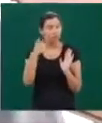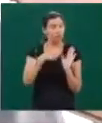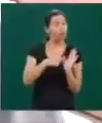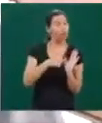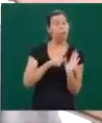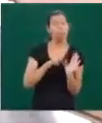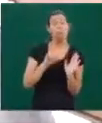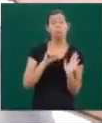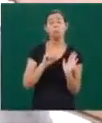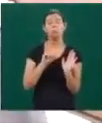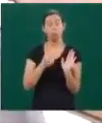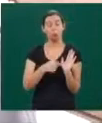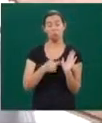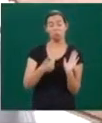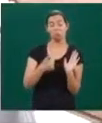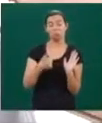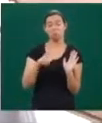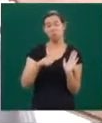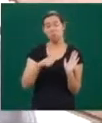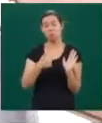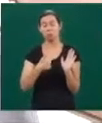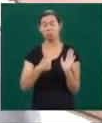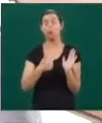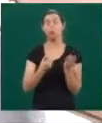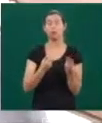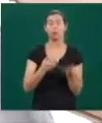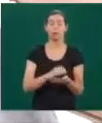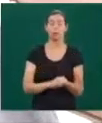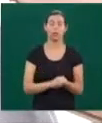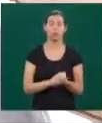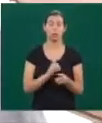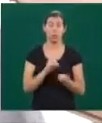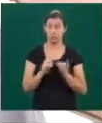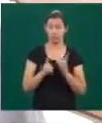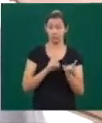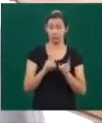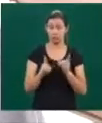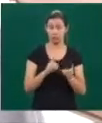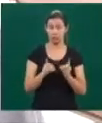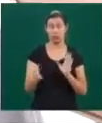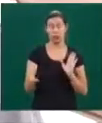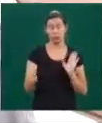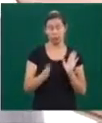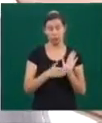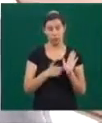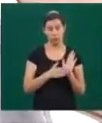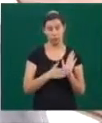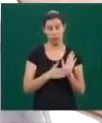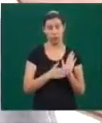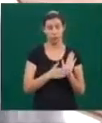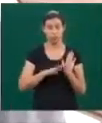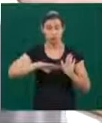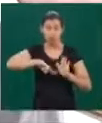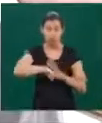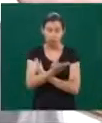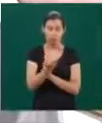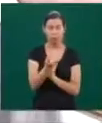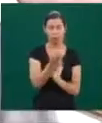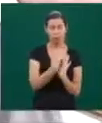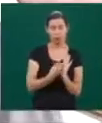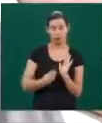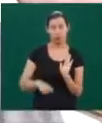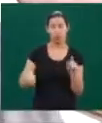são dinâmicas que a gente se propõe a ter o hábito, né, de